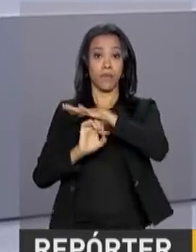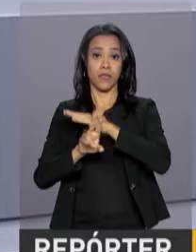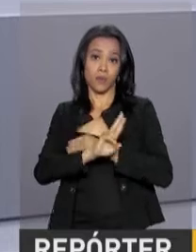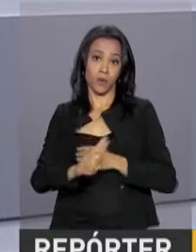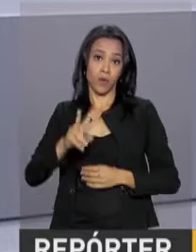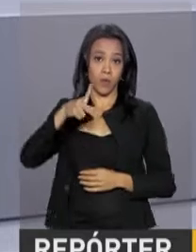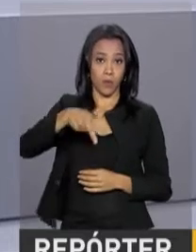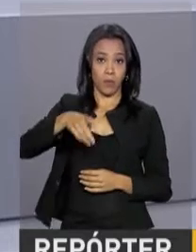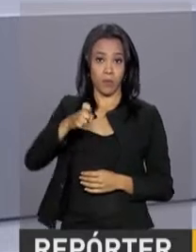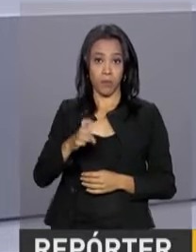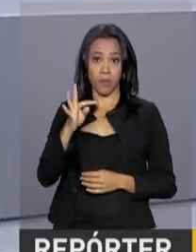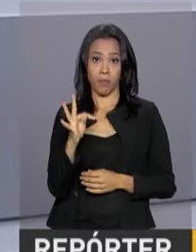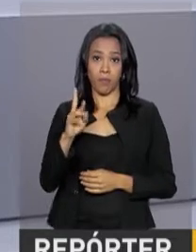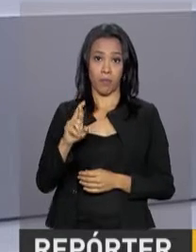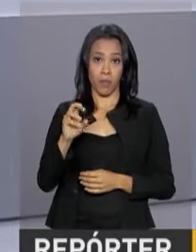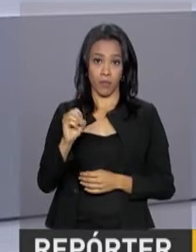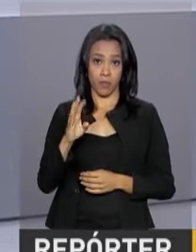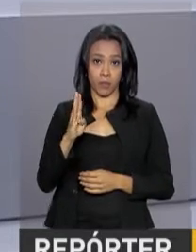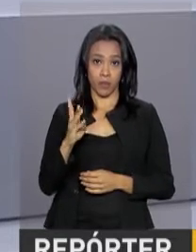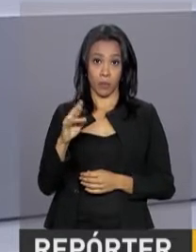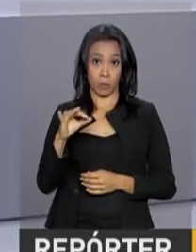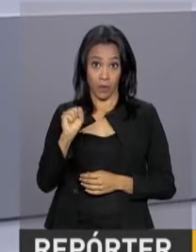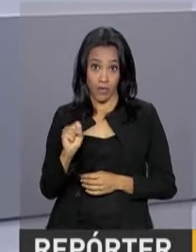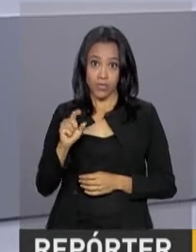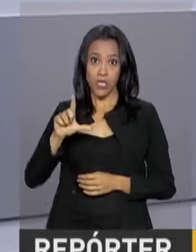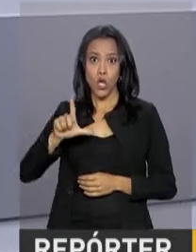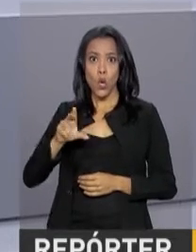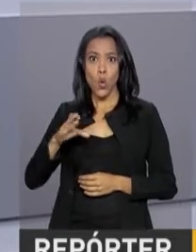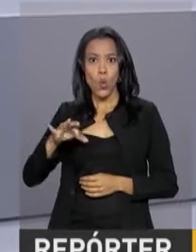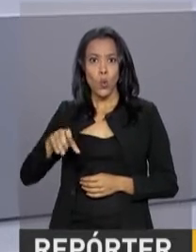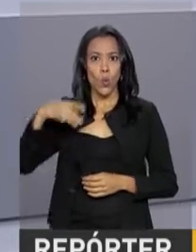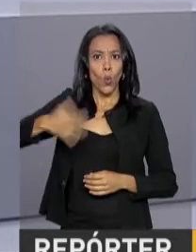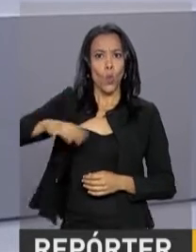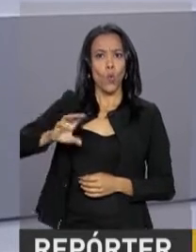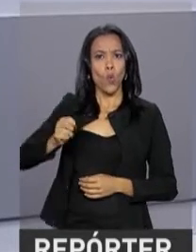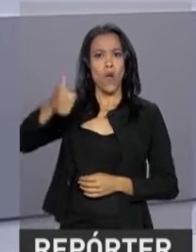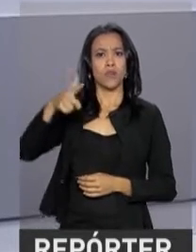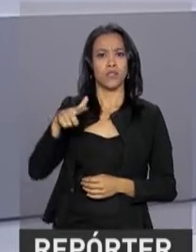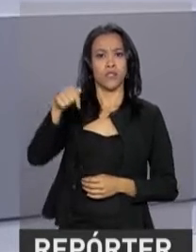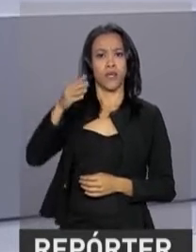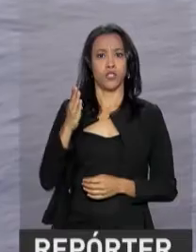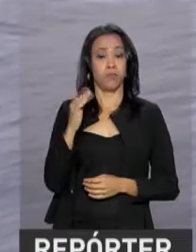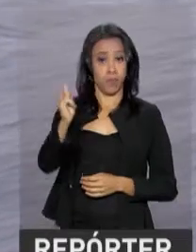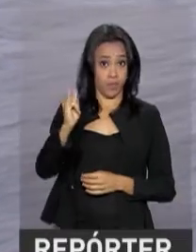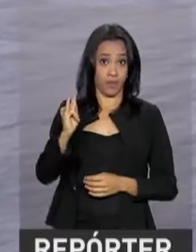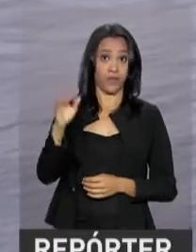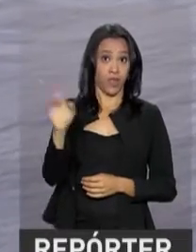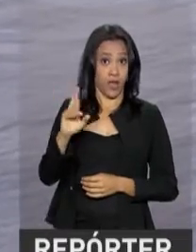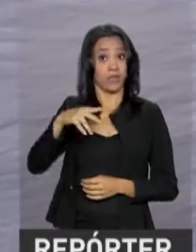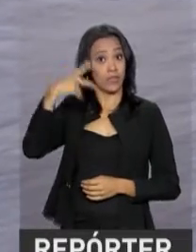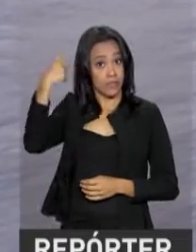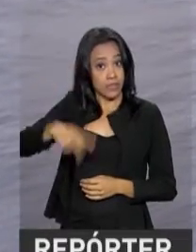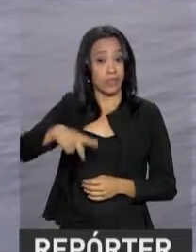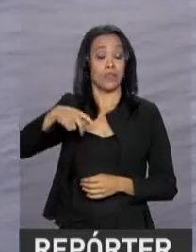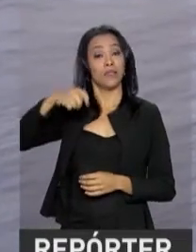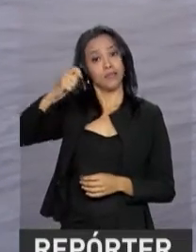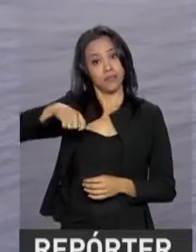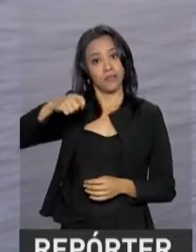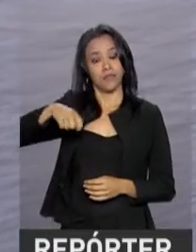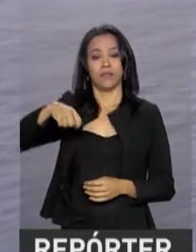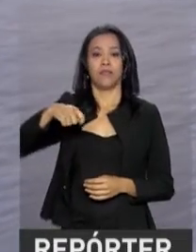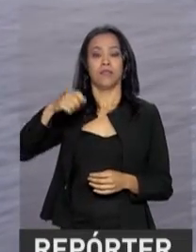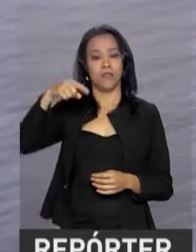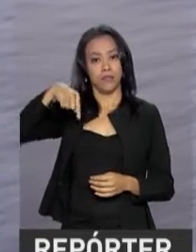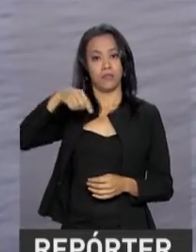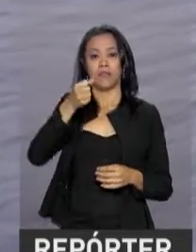link um lucro de quase 7 bilhões de reais no primeiro trimestre deste ano esse é o melhor resultado trimestral desde o